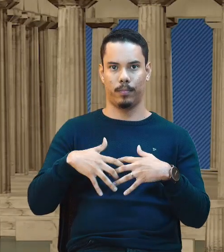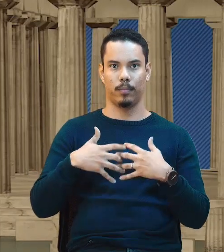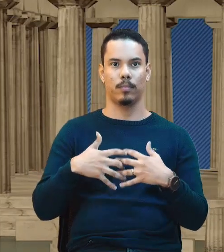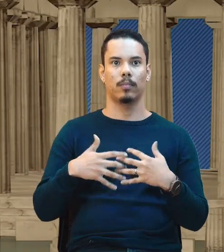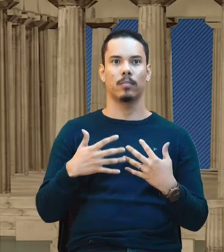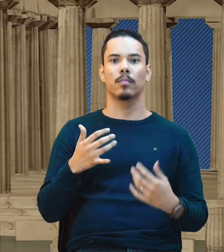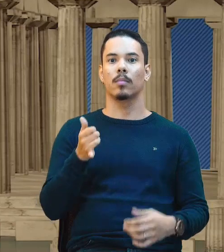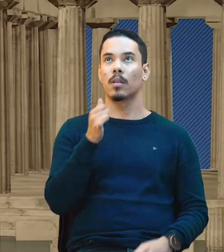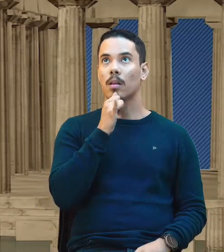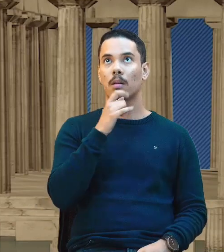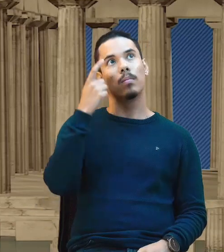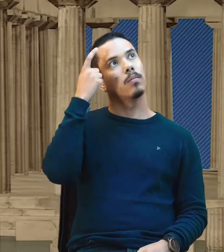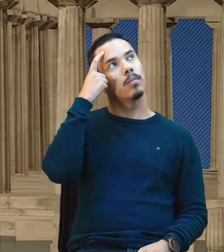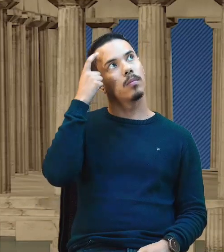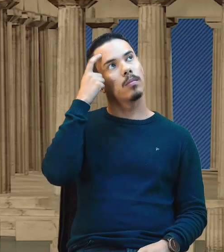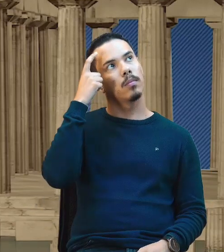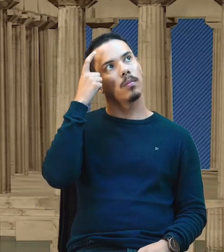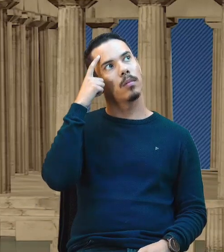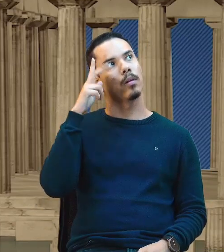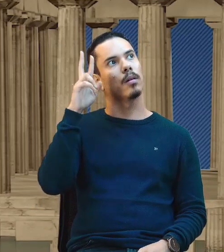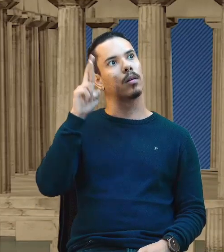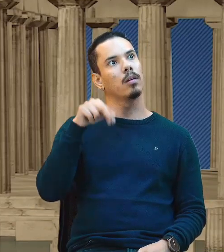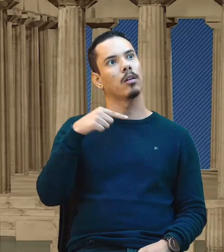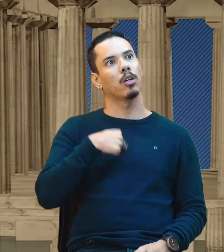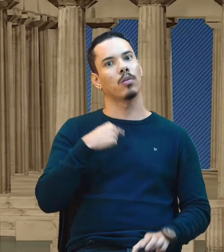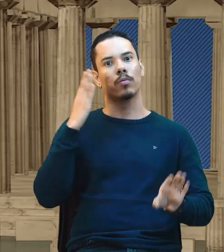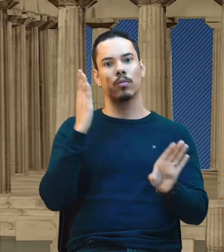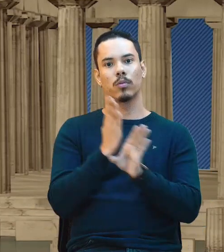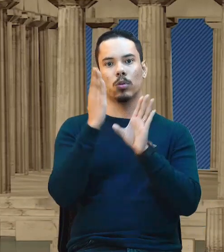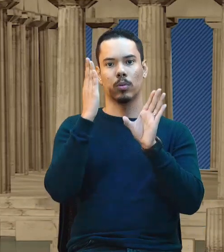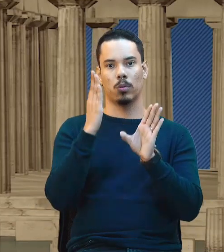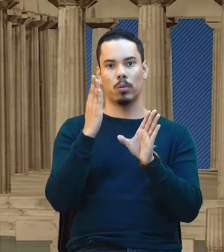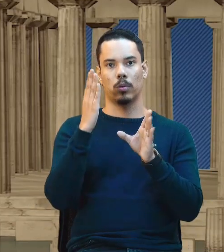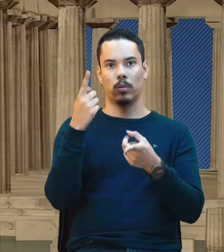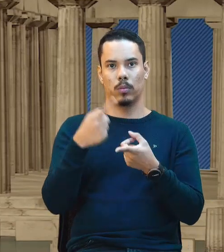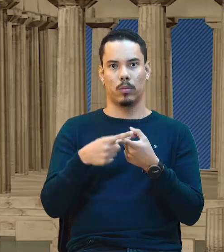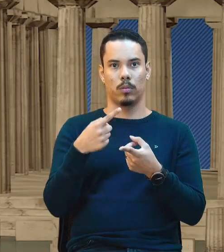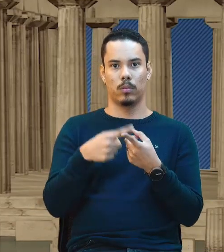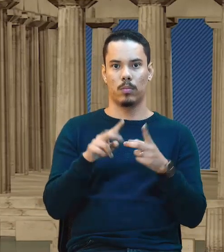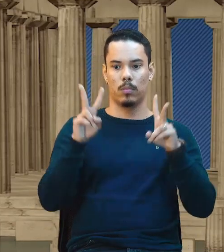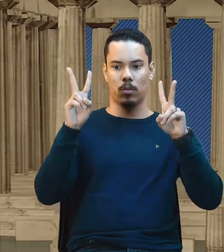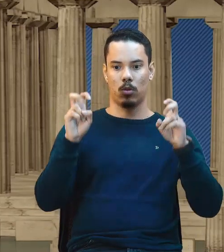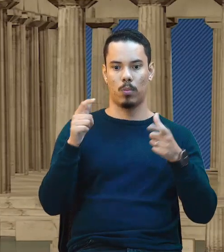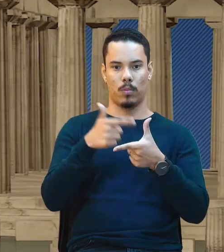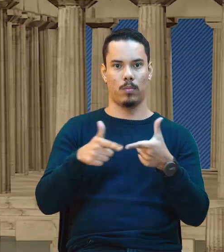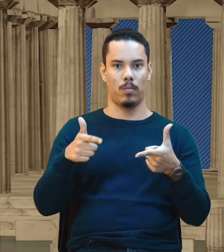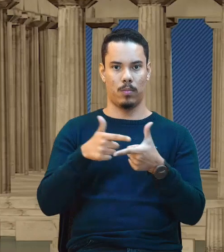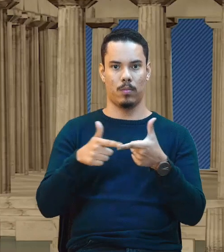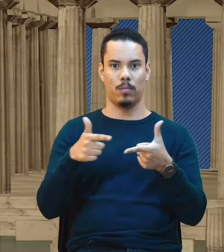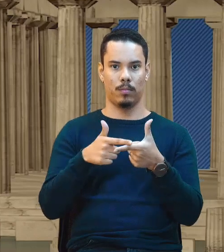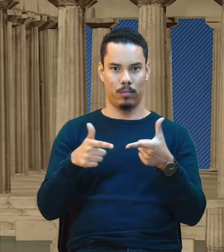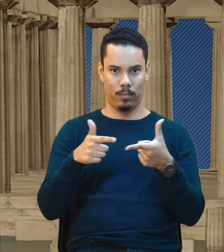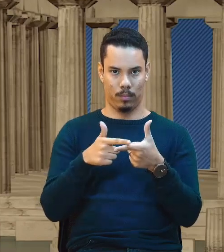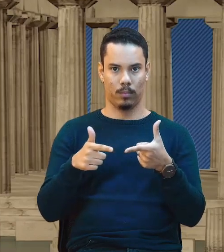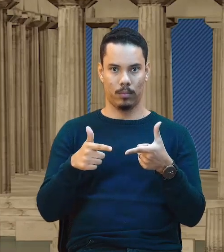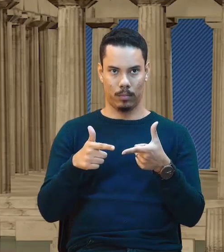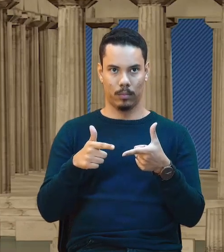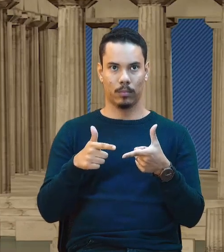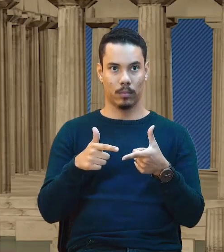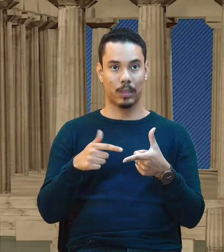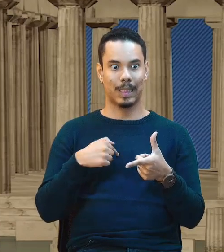vou pensar aqui racionalmente e descobrir uma saída para esse suposto problema que é um labirinto. Estou conseguindo sair